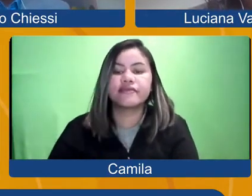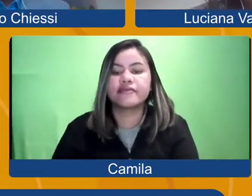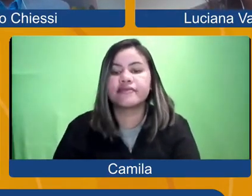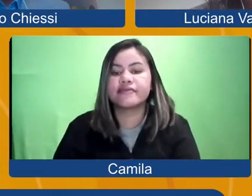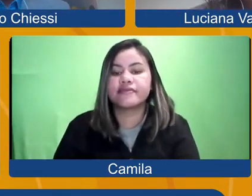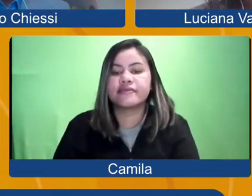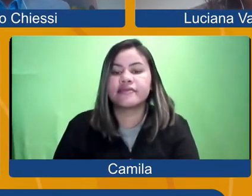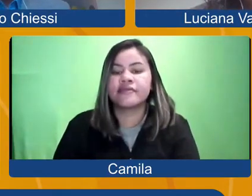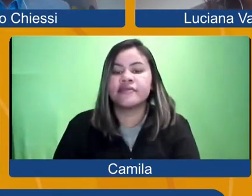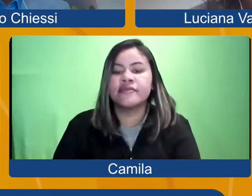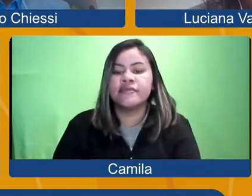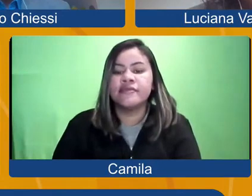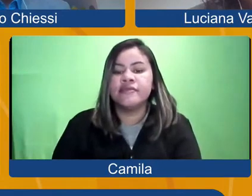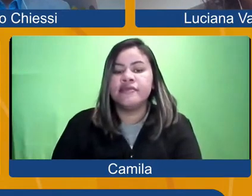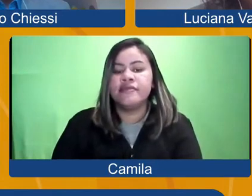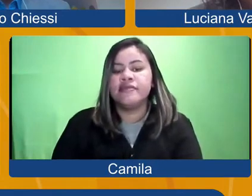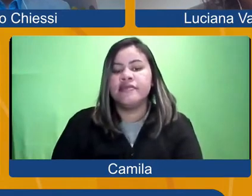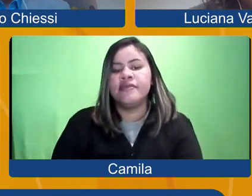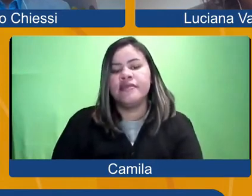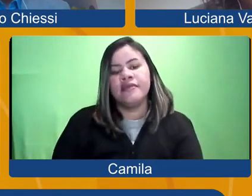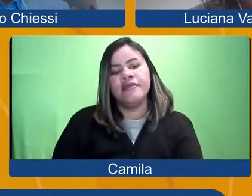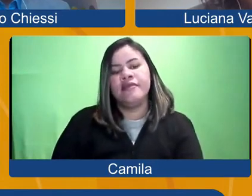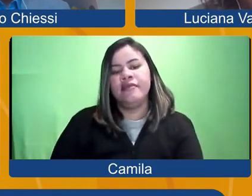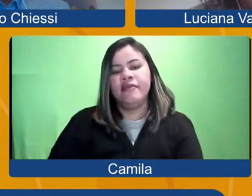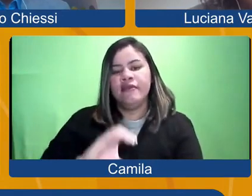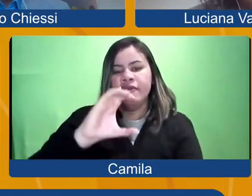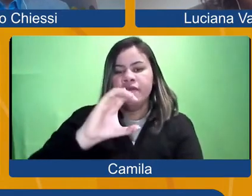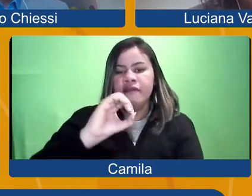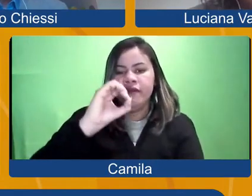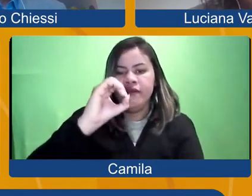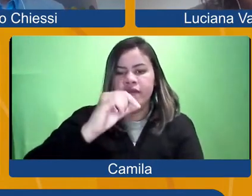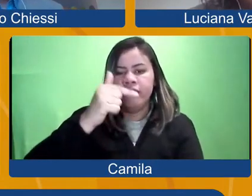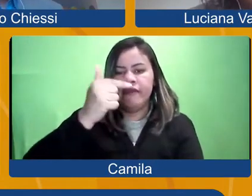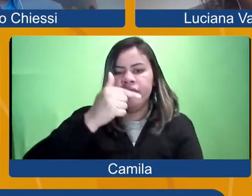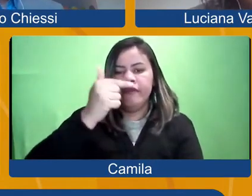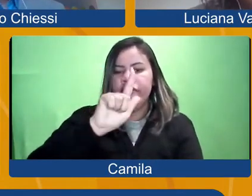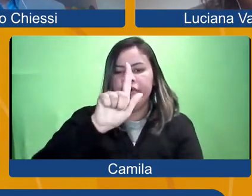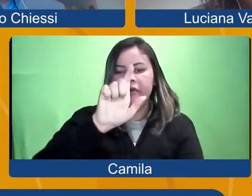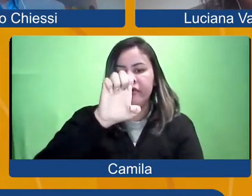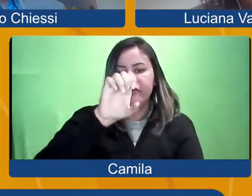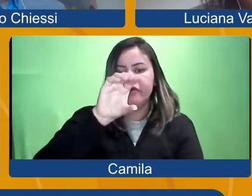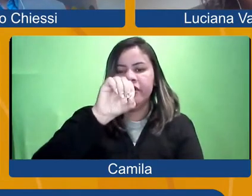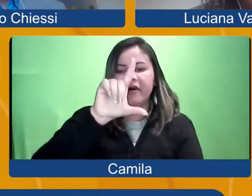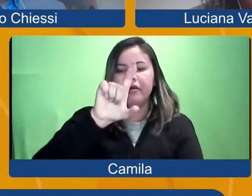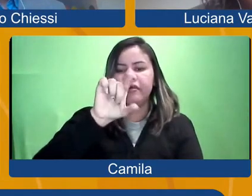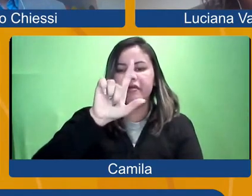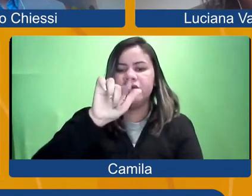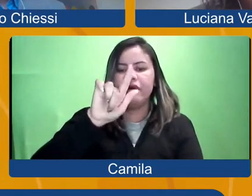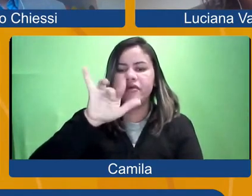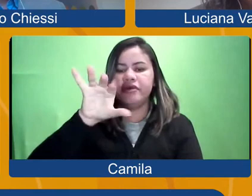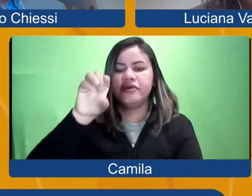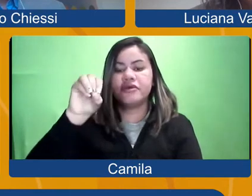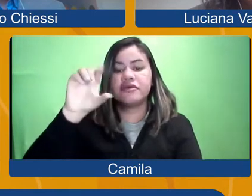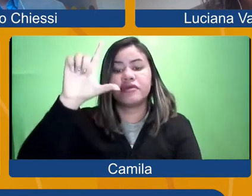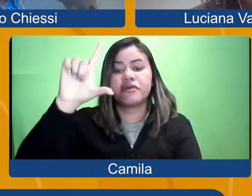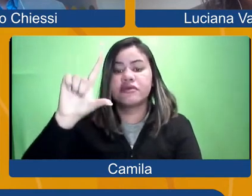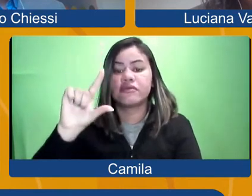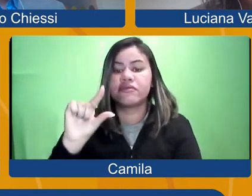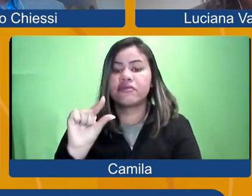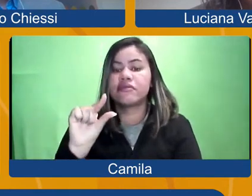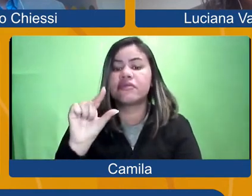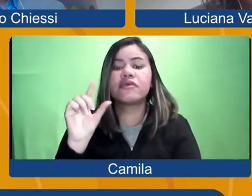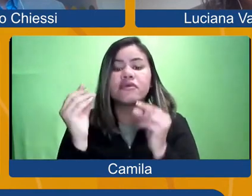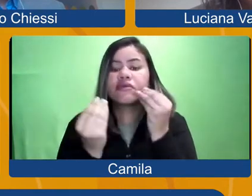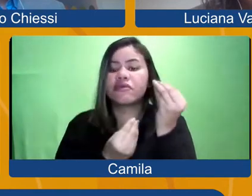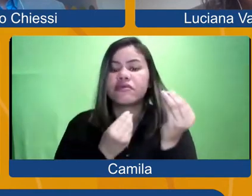Aqui a questão do sequestro geológico de carbono, né, como uma forma de reduzir a quantidade desse gás. Eu penso assim,